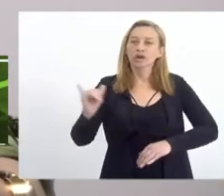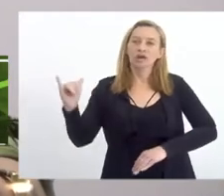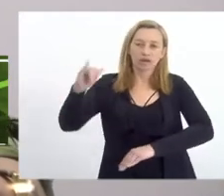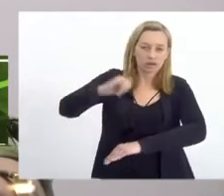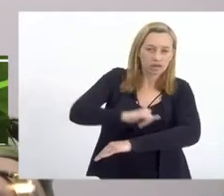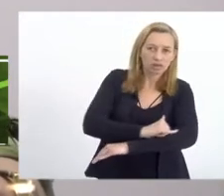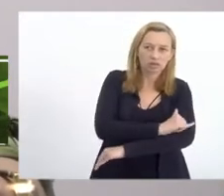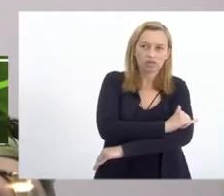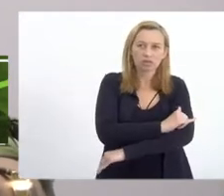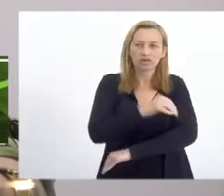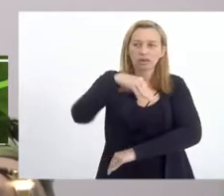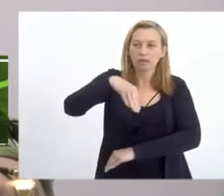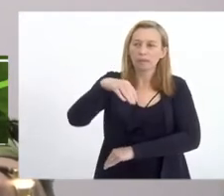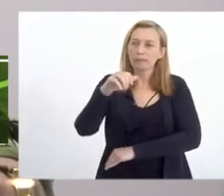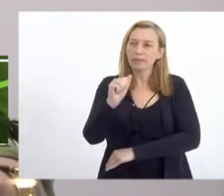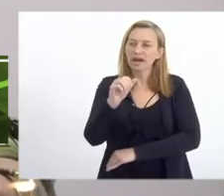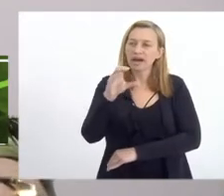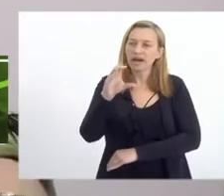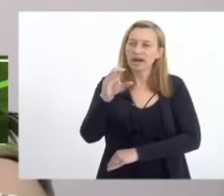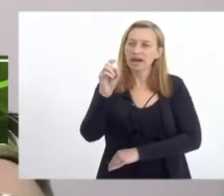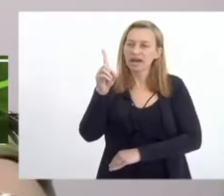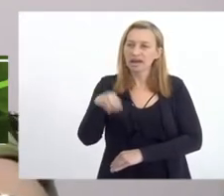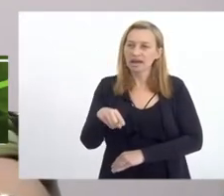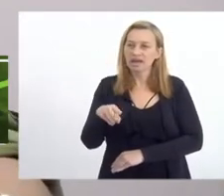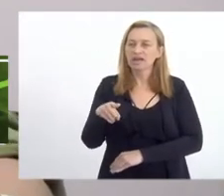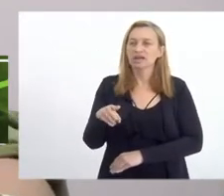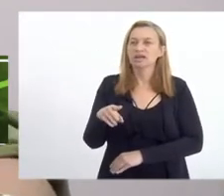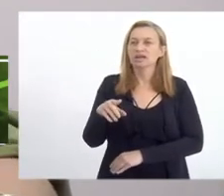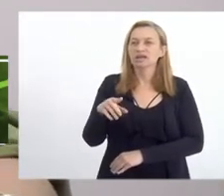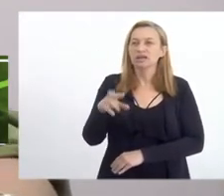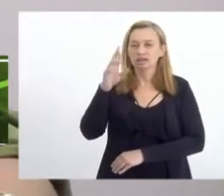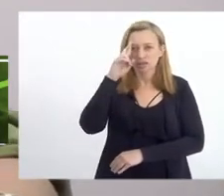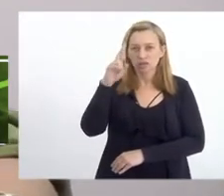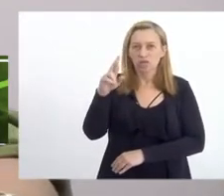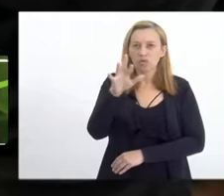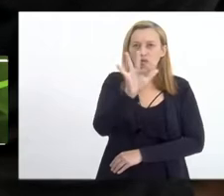de Macaé. Senhor Fernando Castro.